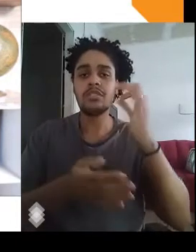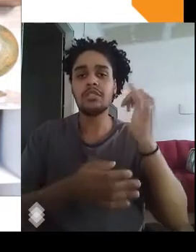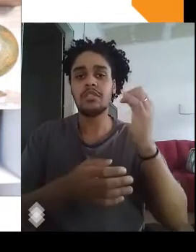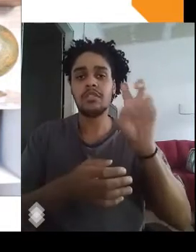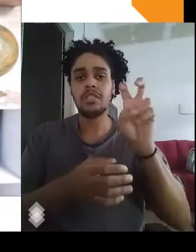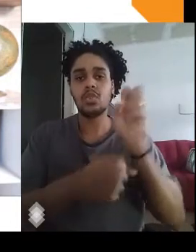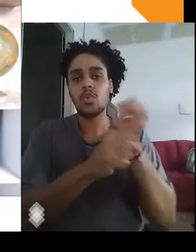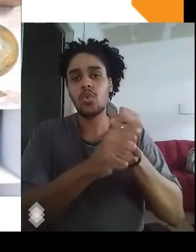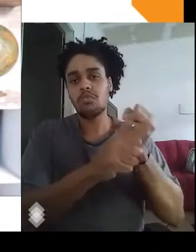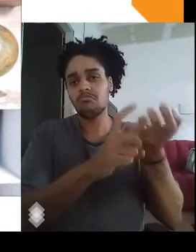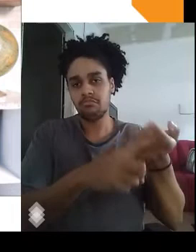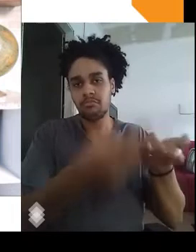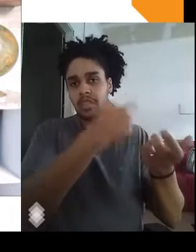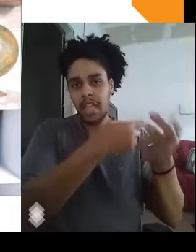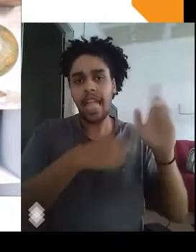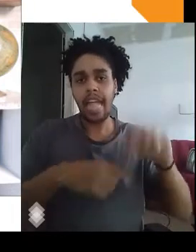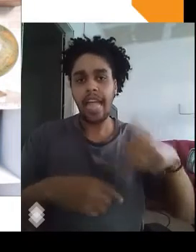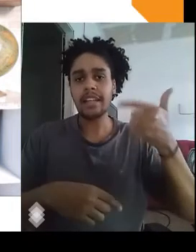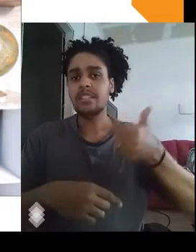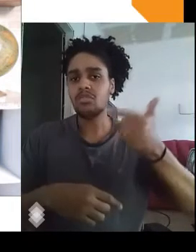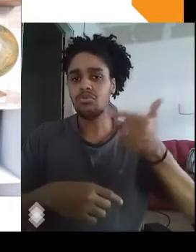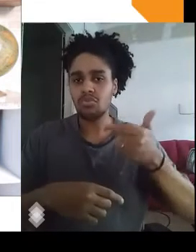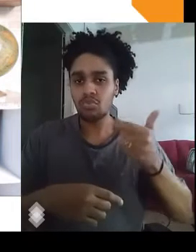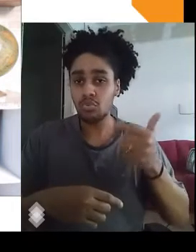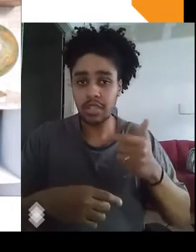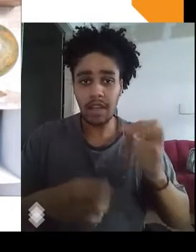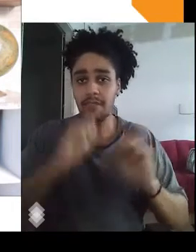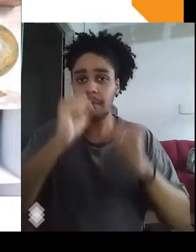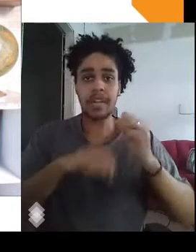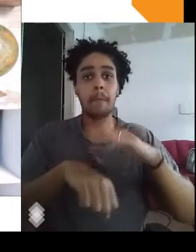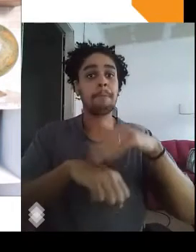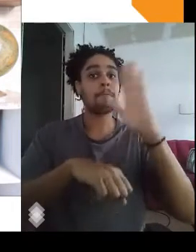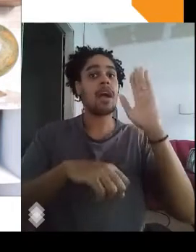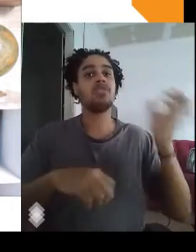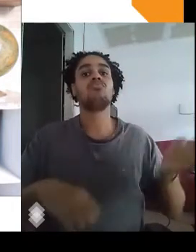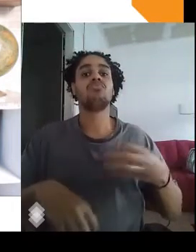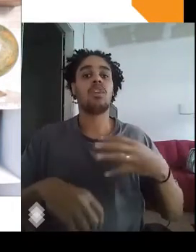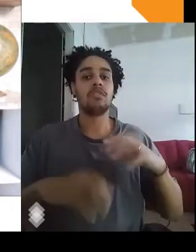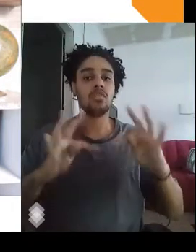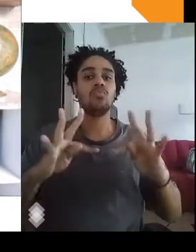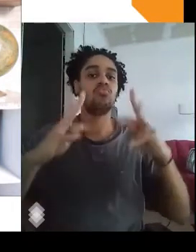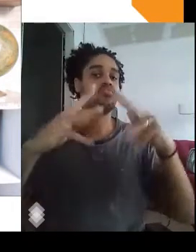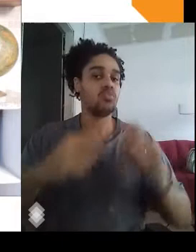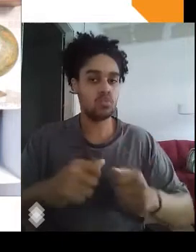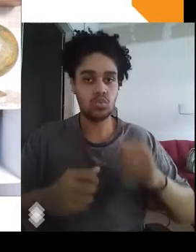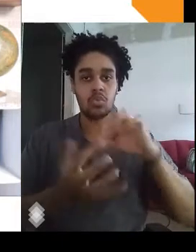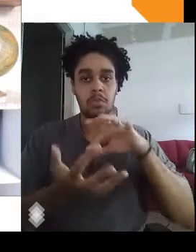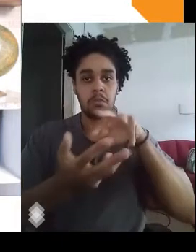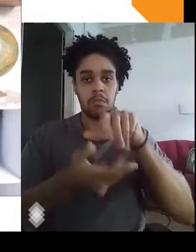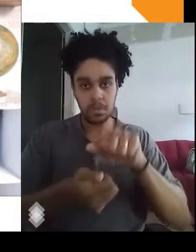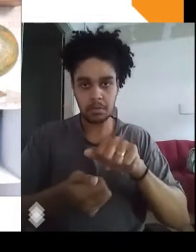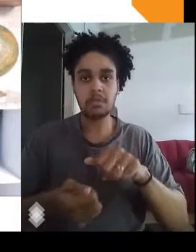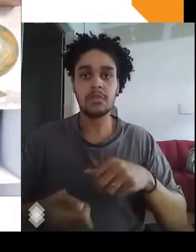considerada a segunda fábrica mais moderna de todo o planeta. Gostaria que vocês observassem